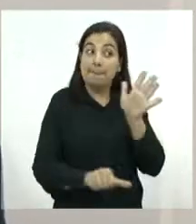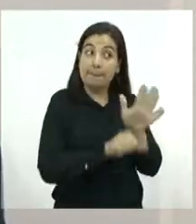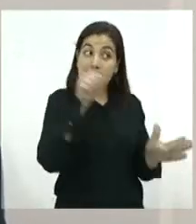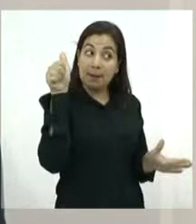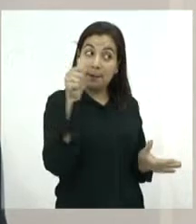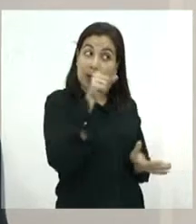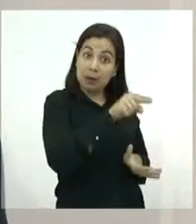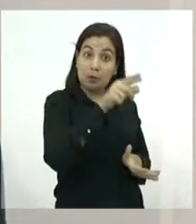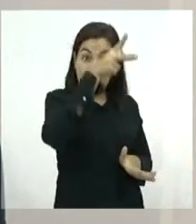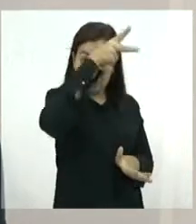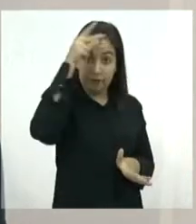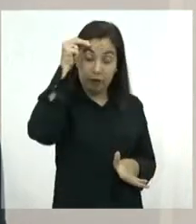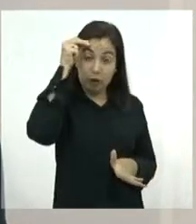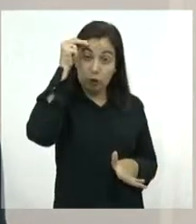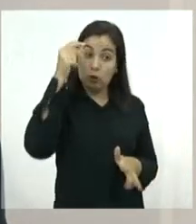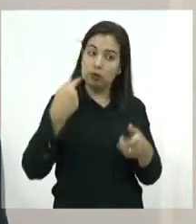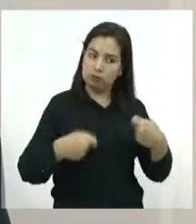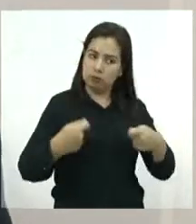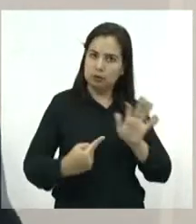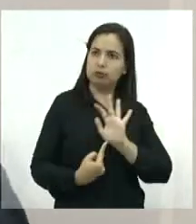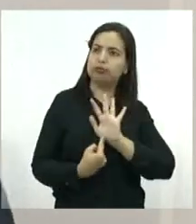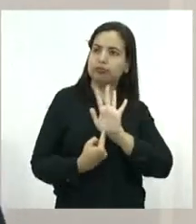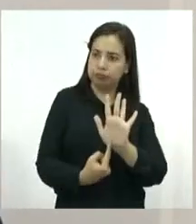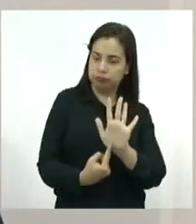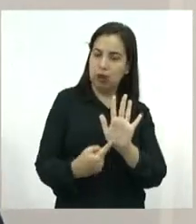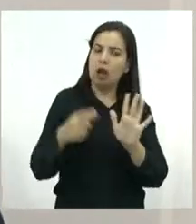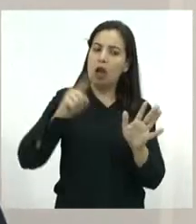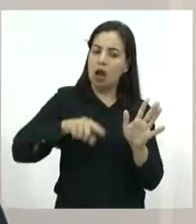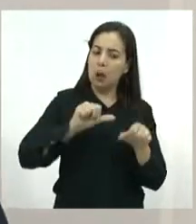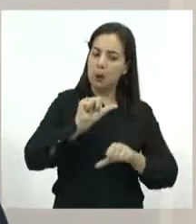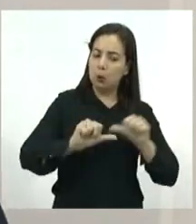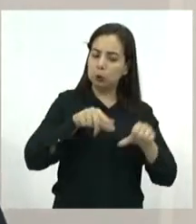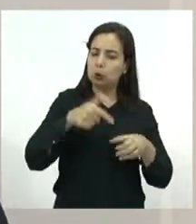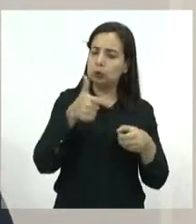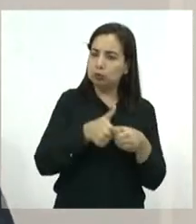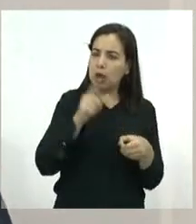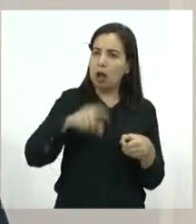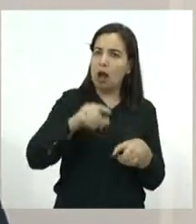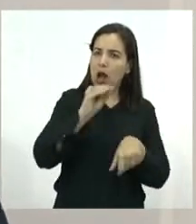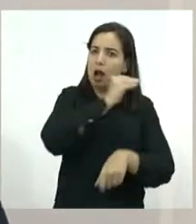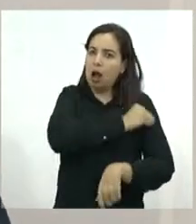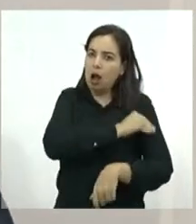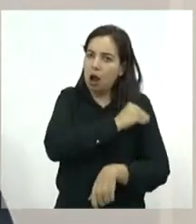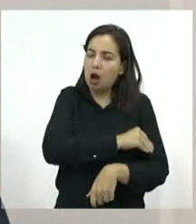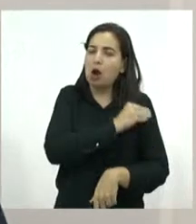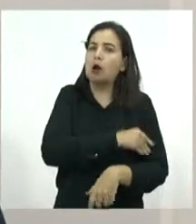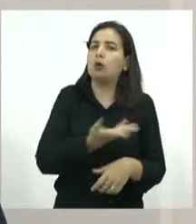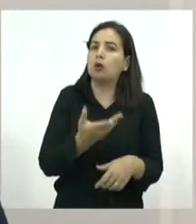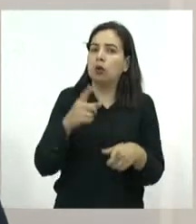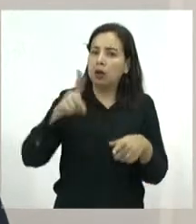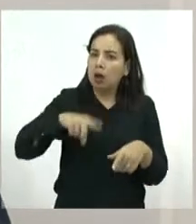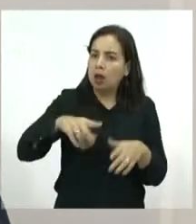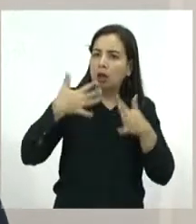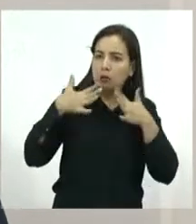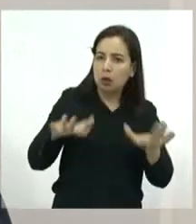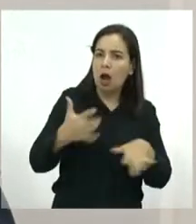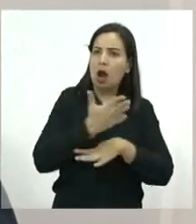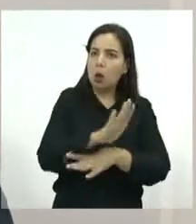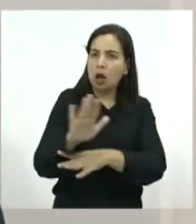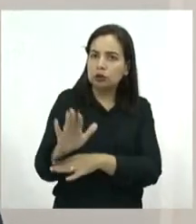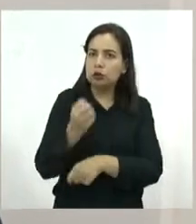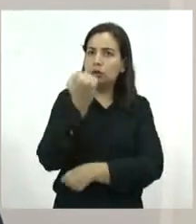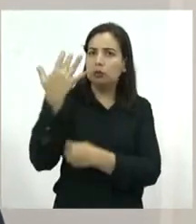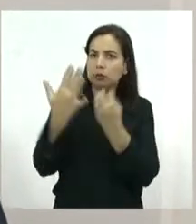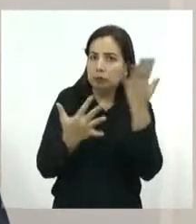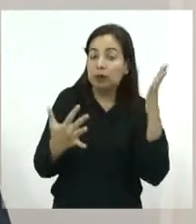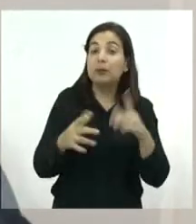Fortaleza dá o exemplo e usa veículo renovável. Depois aí as linhas de ônibus, as empresas de ônibus que rodam diariamente em